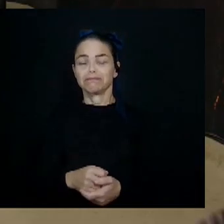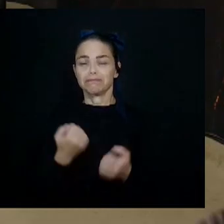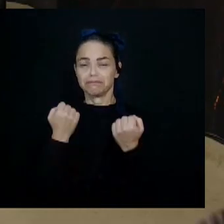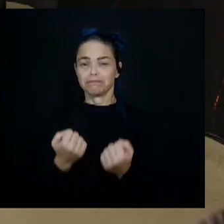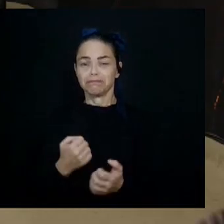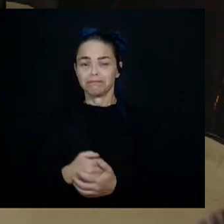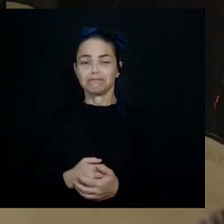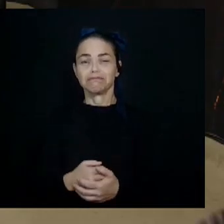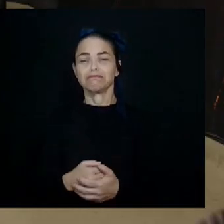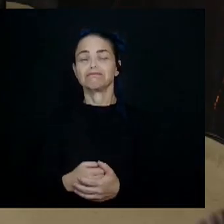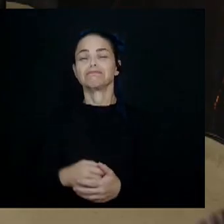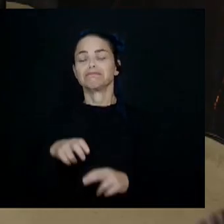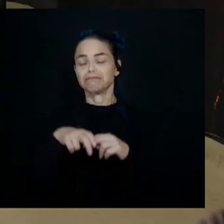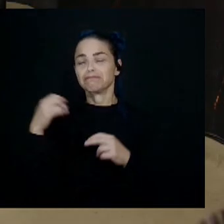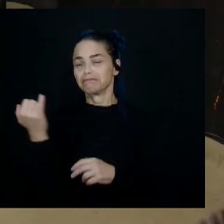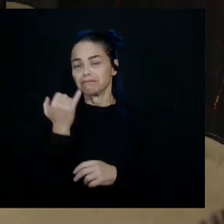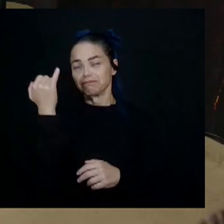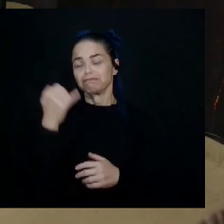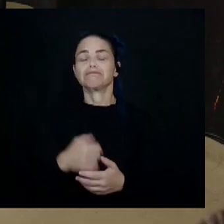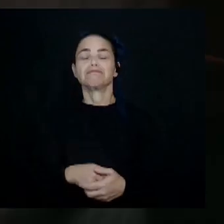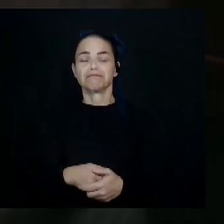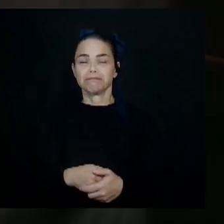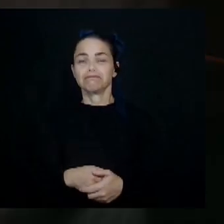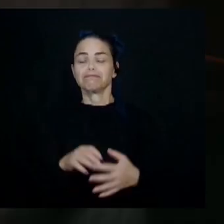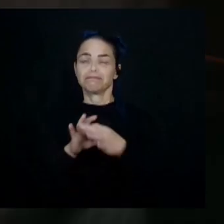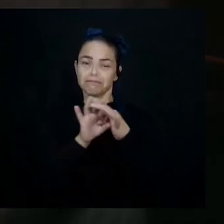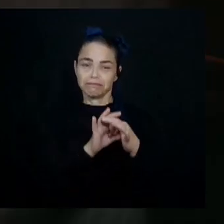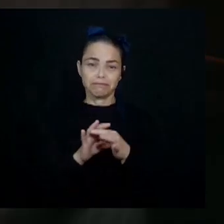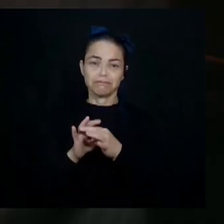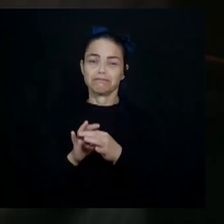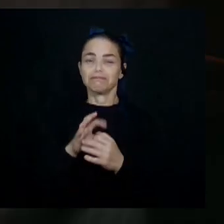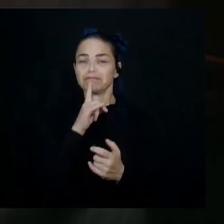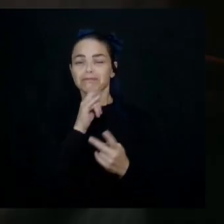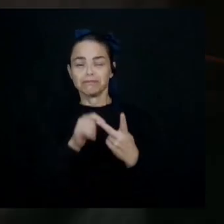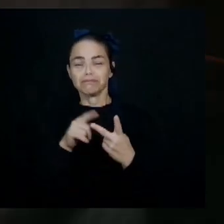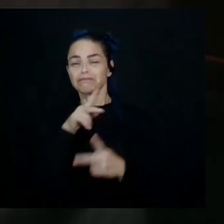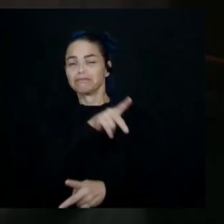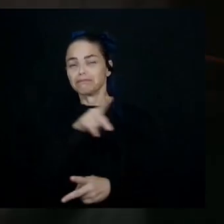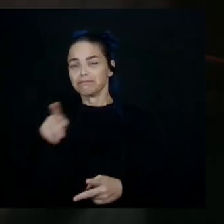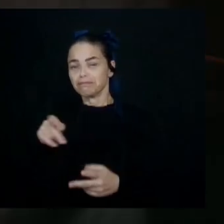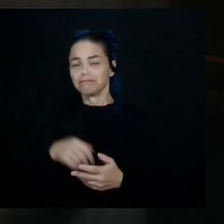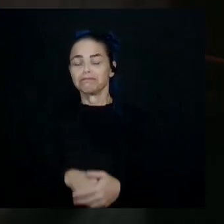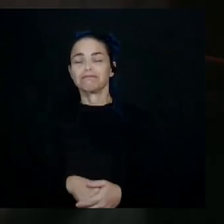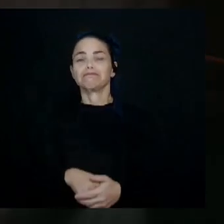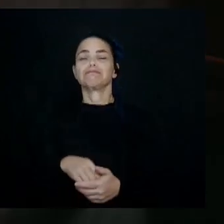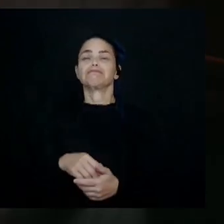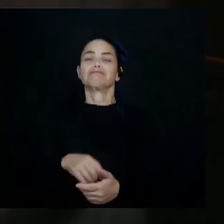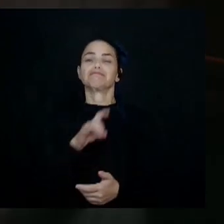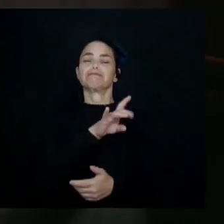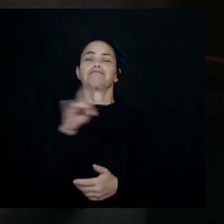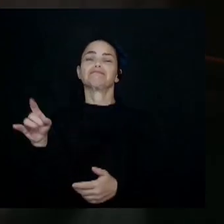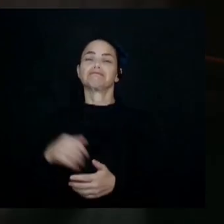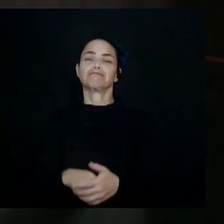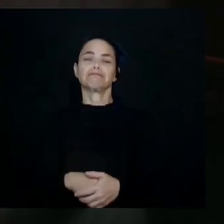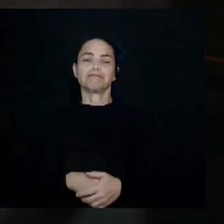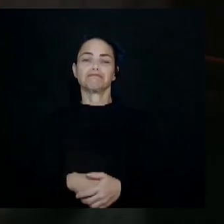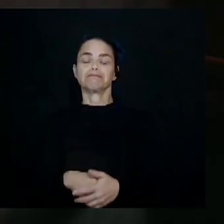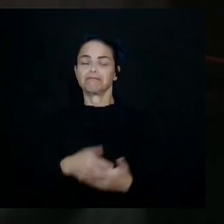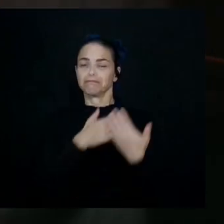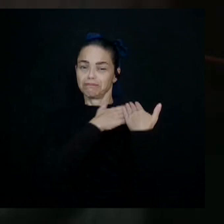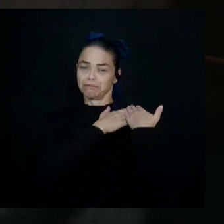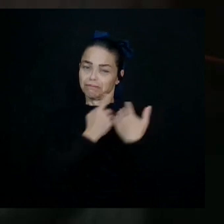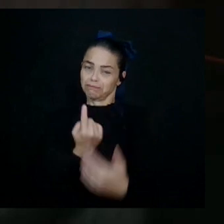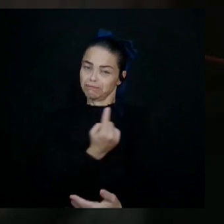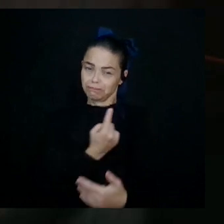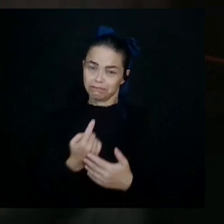que é importante, né, a conexão entre os pais e os professores, né, cada um fazendo a sua parte. A responsabilidade é nossa, são os